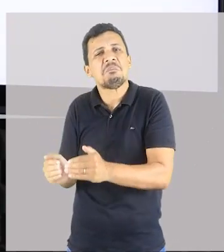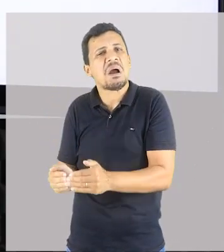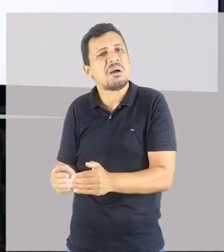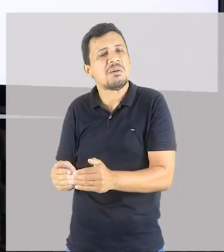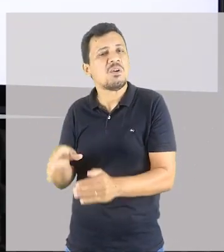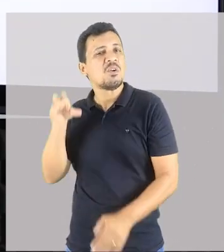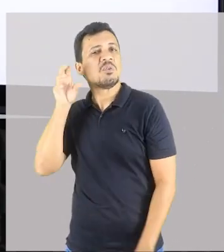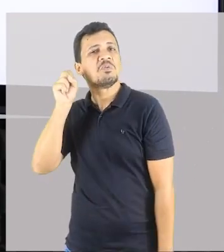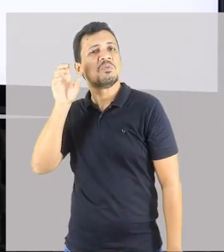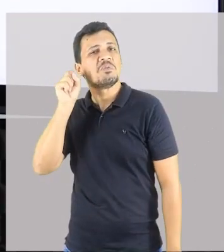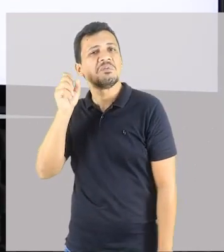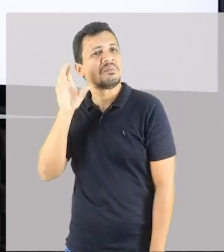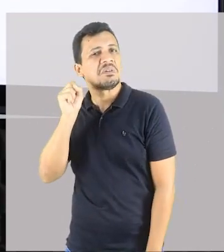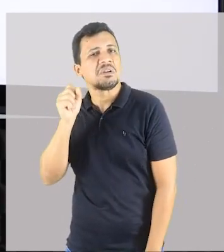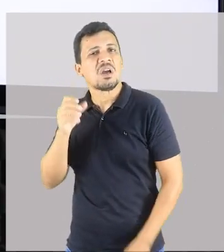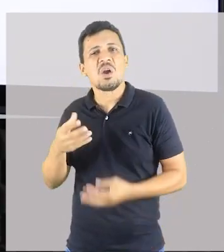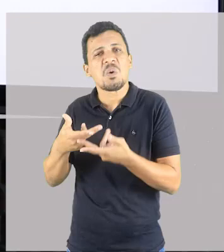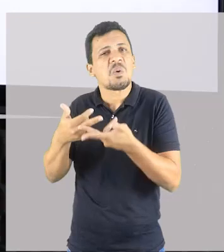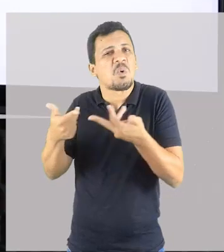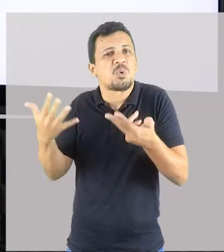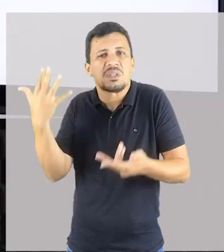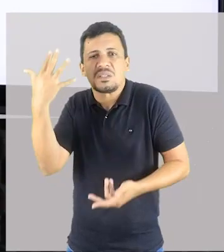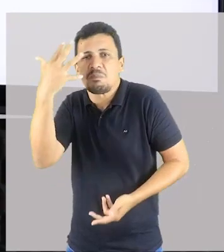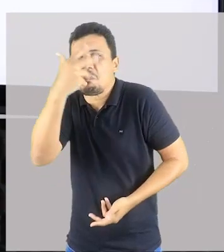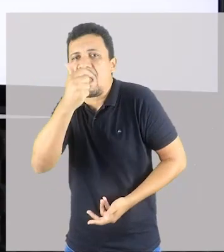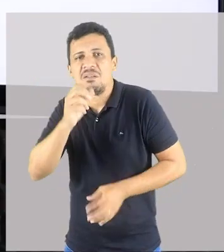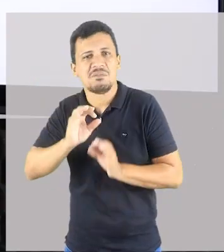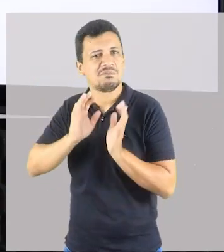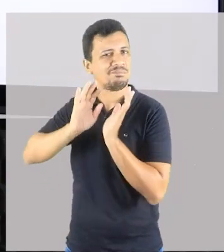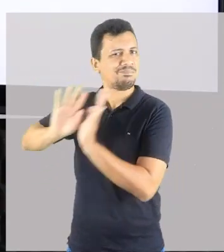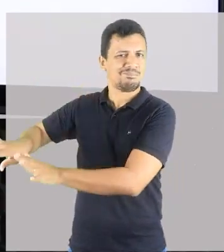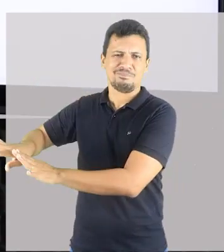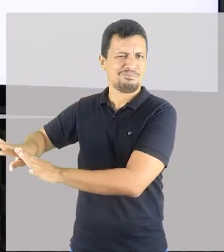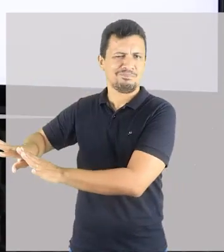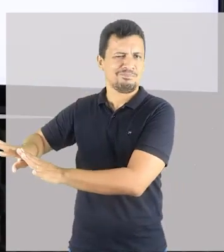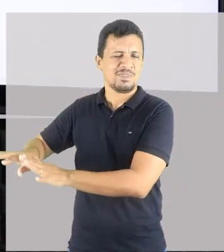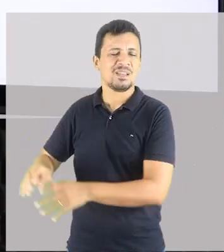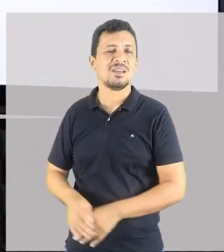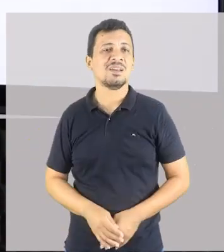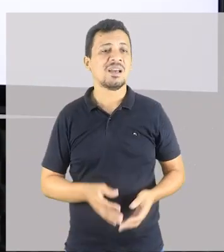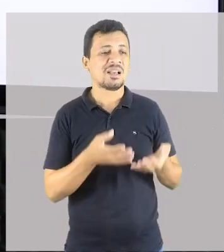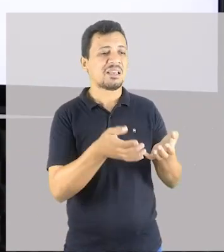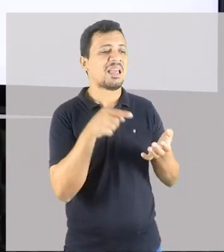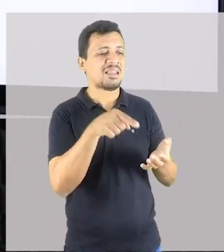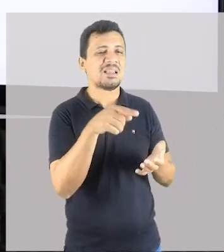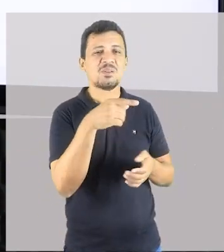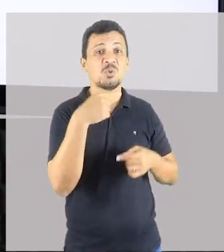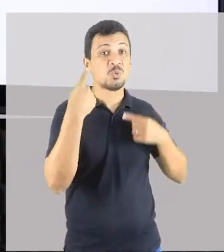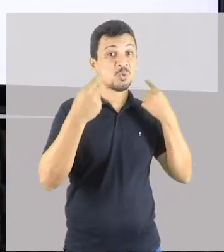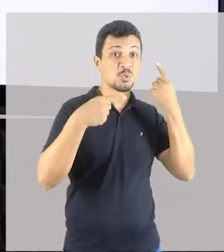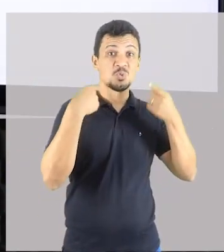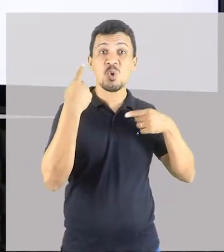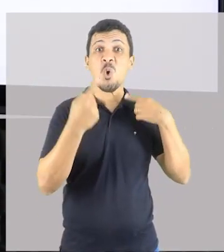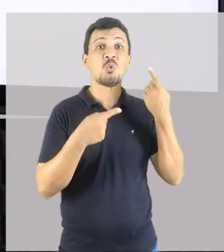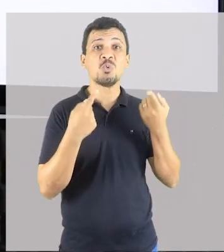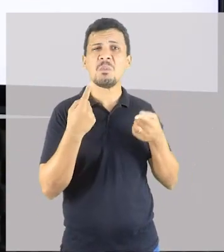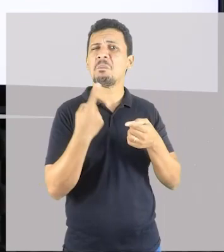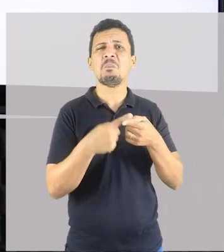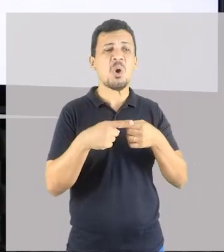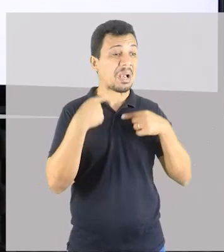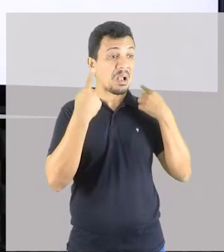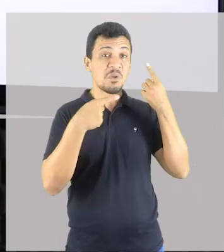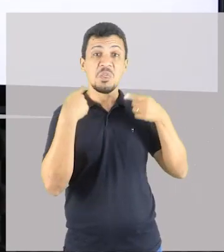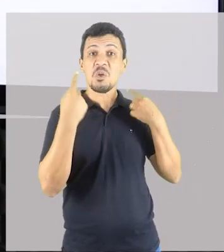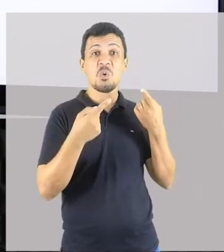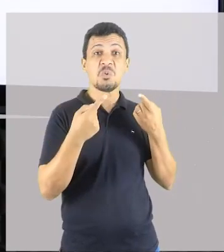sai associações de coisas belas. Ele quer um lirismo, né, dos loucos. Por que ele traz a figura do louco?